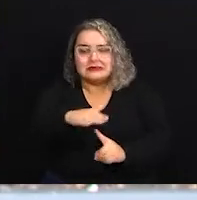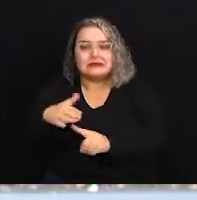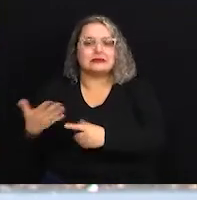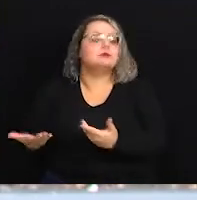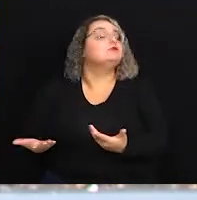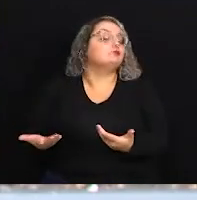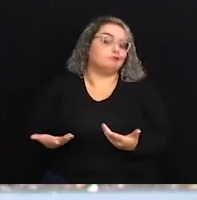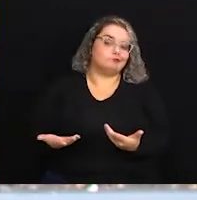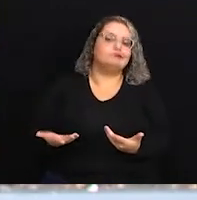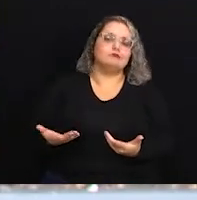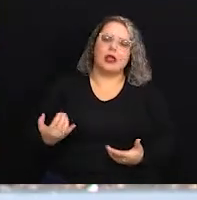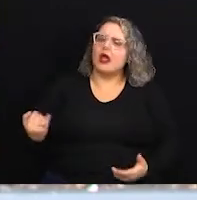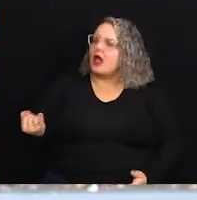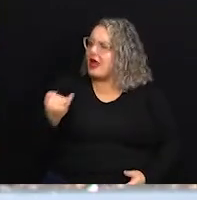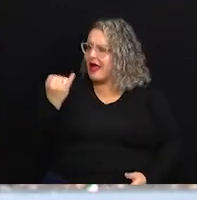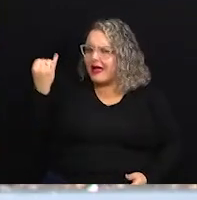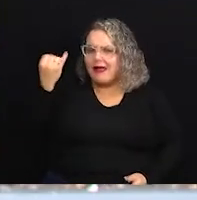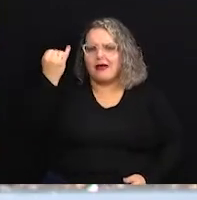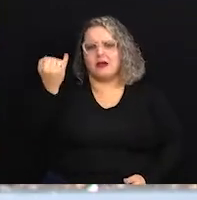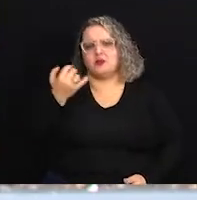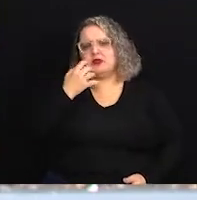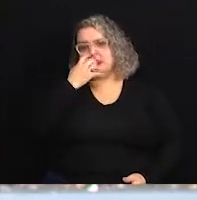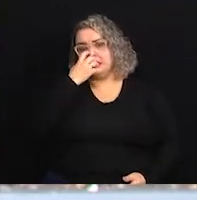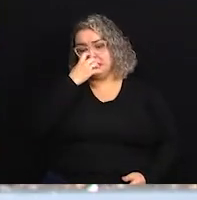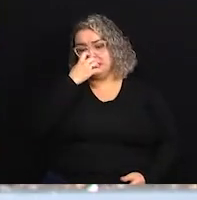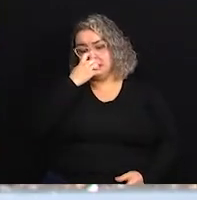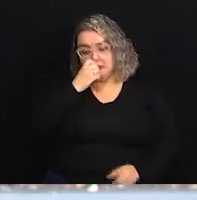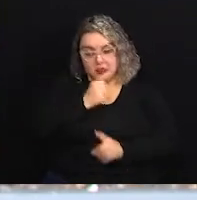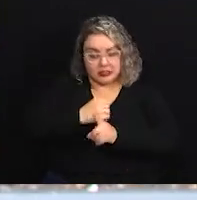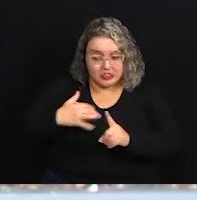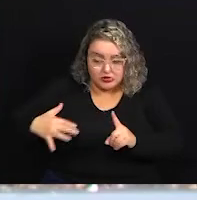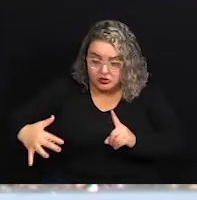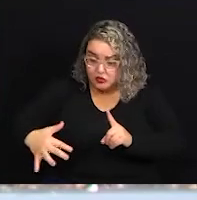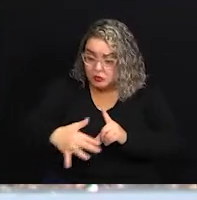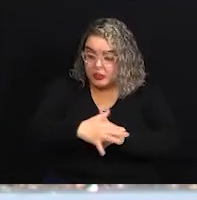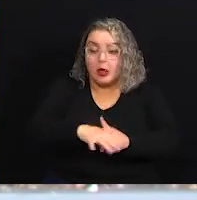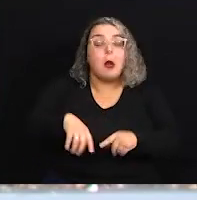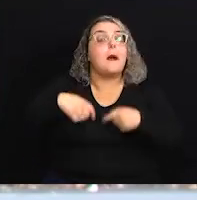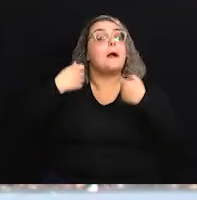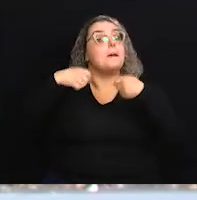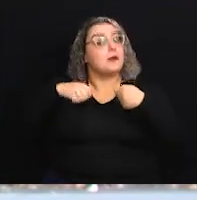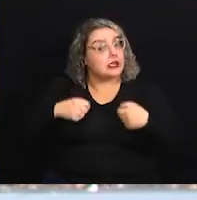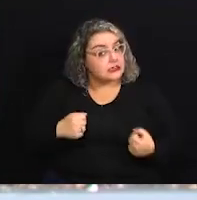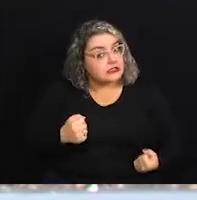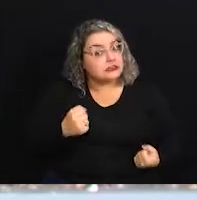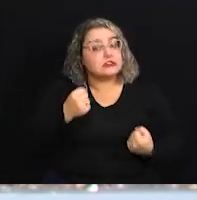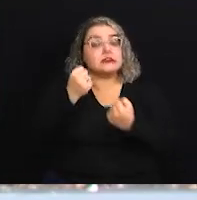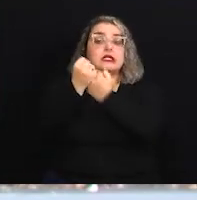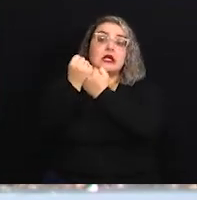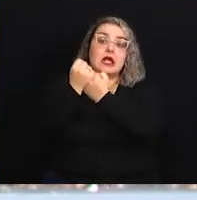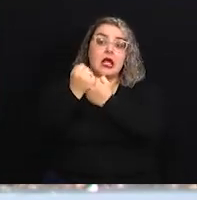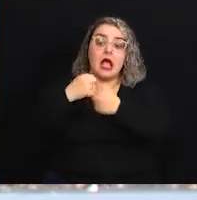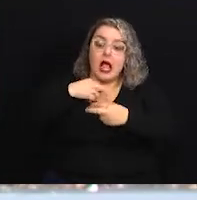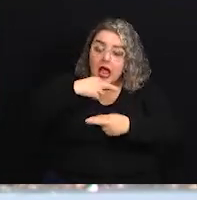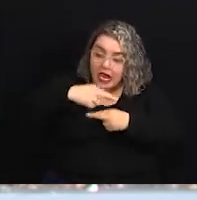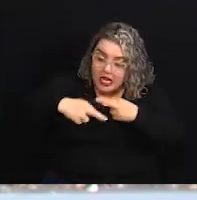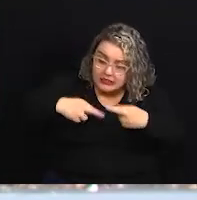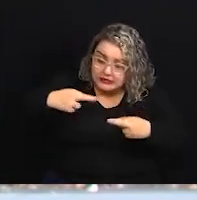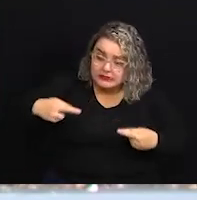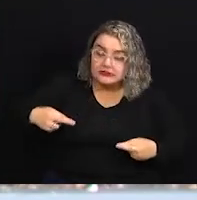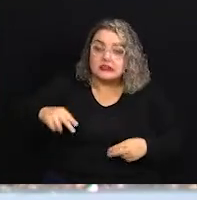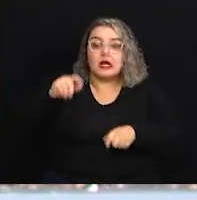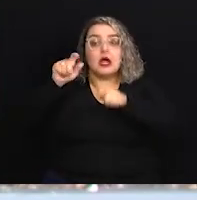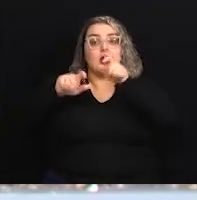Então é fundamental para a sociedade deve apoiar a reciclagem e